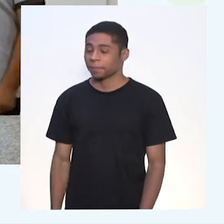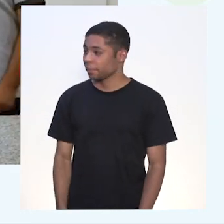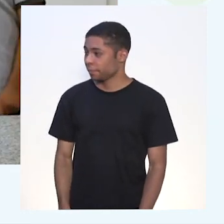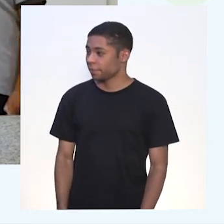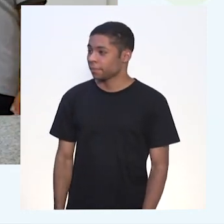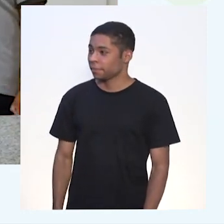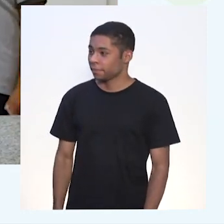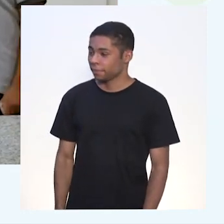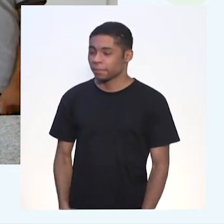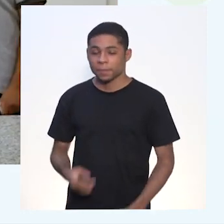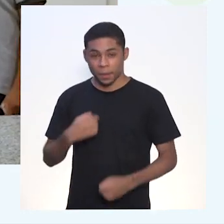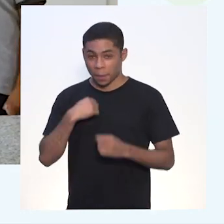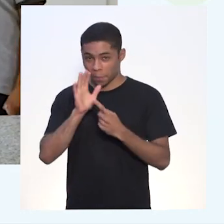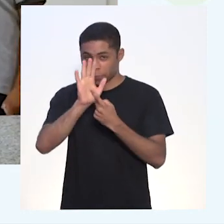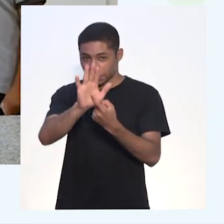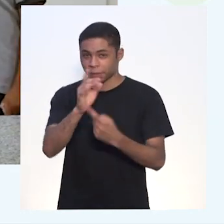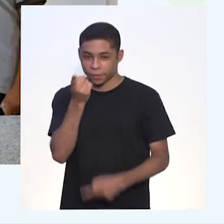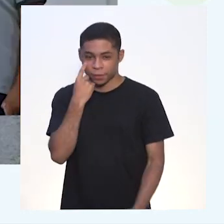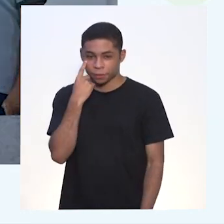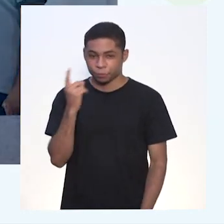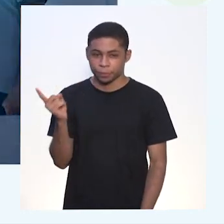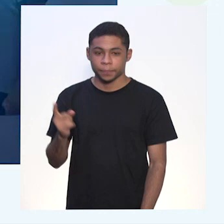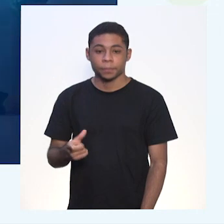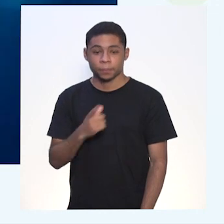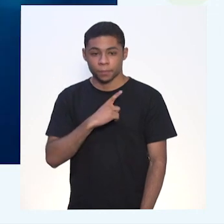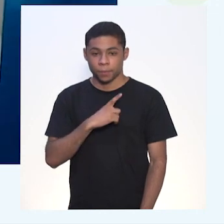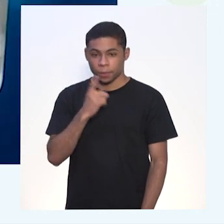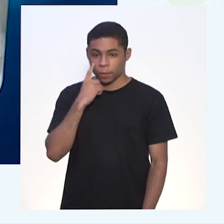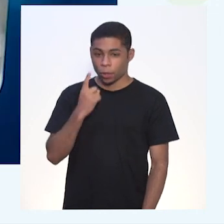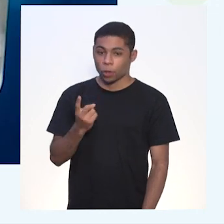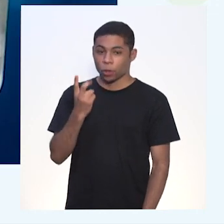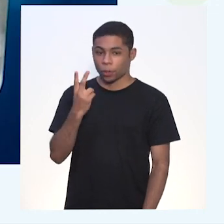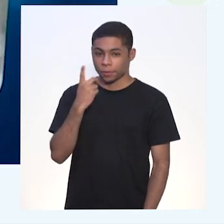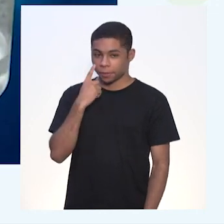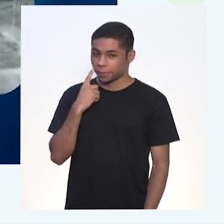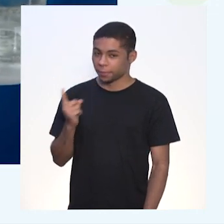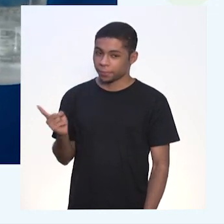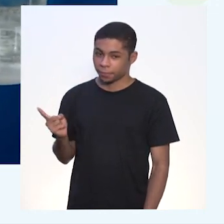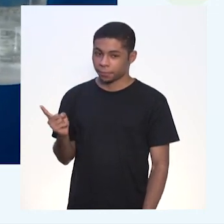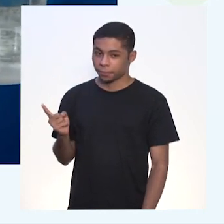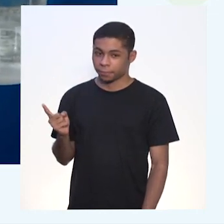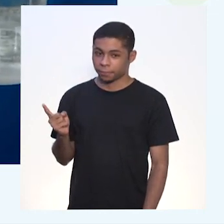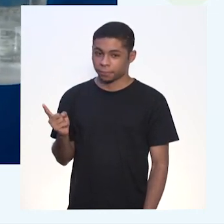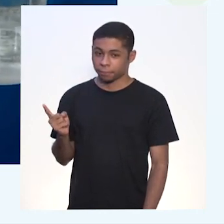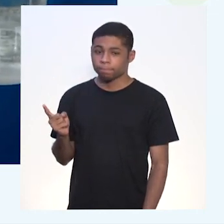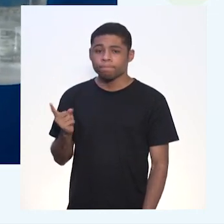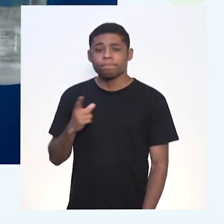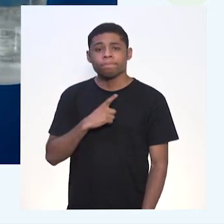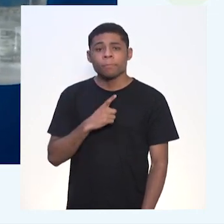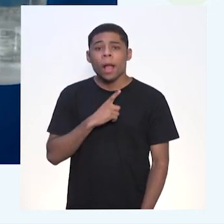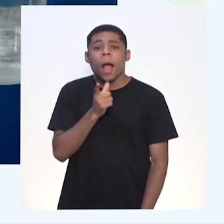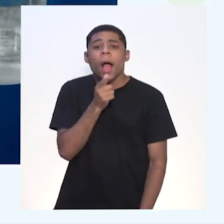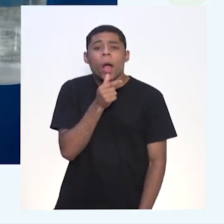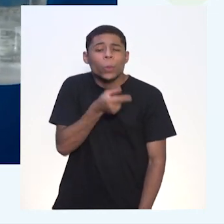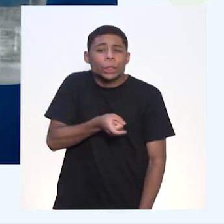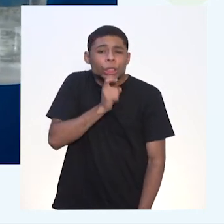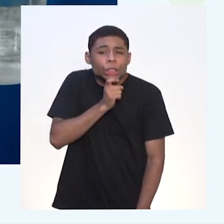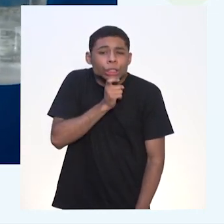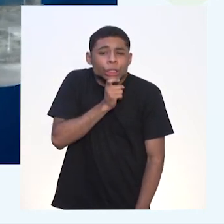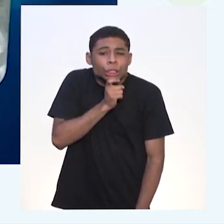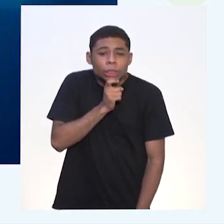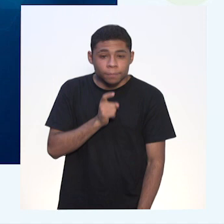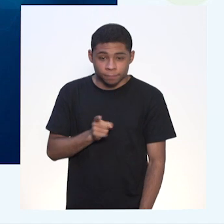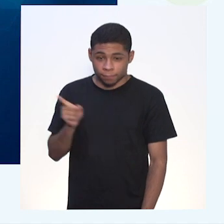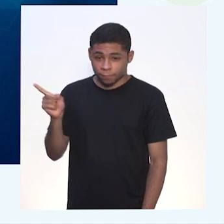prática. Então eu vou mostrar aqui para vocês, pessoal. A gente tem 2 beckers. Nesse becker aqui a gente tem água